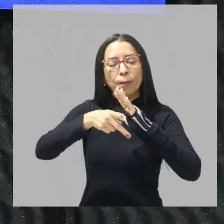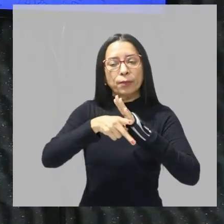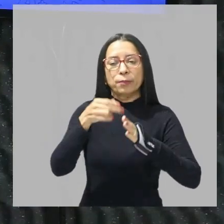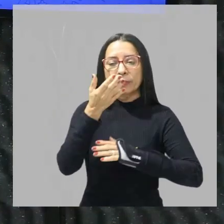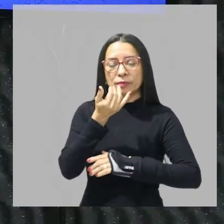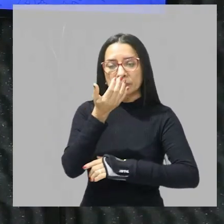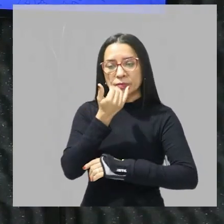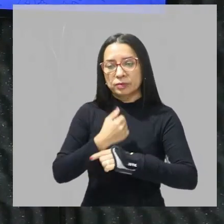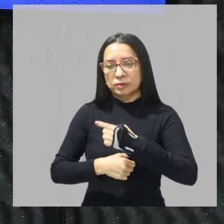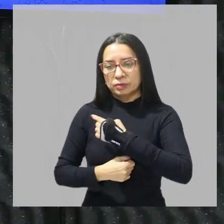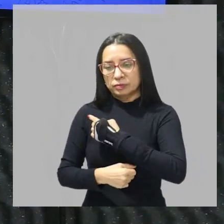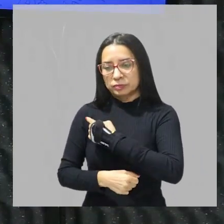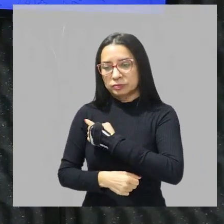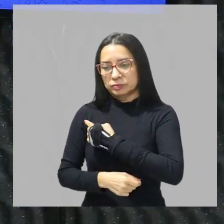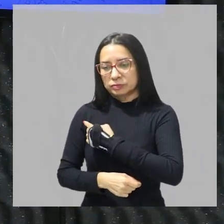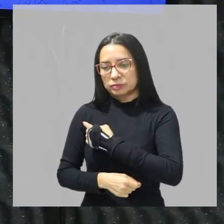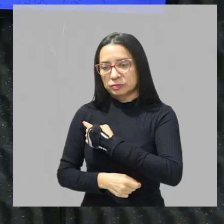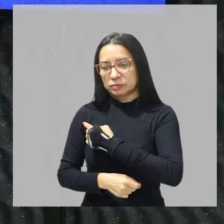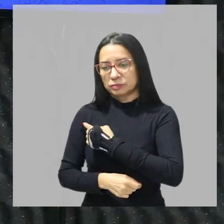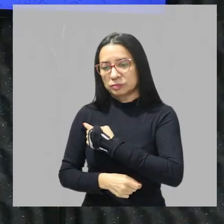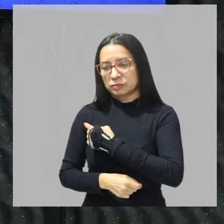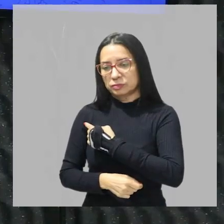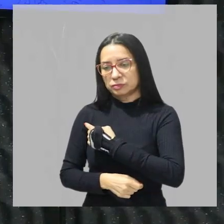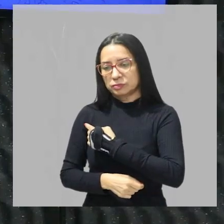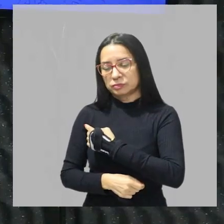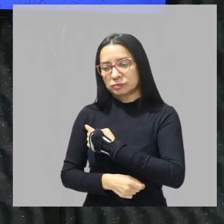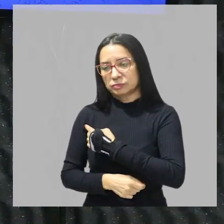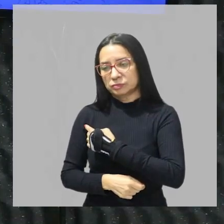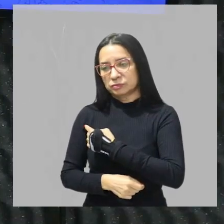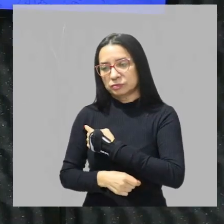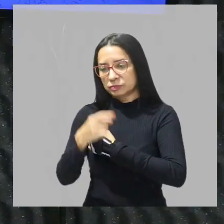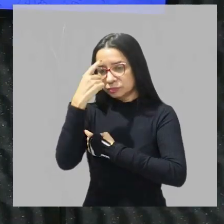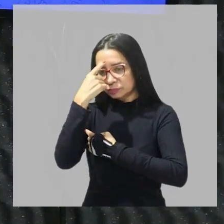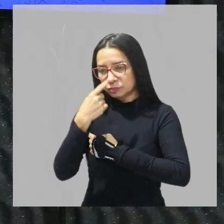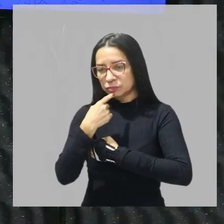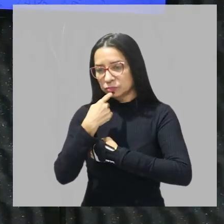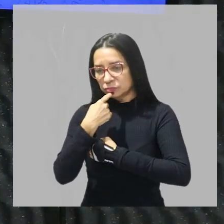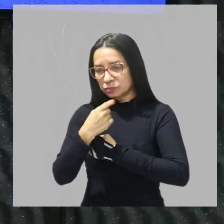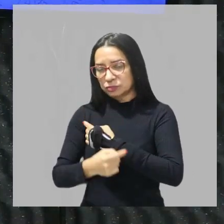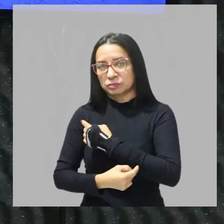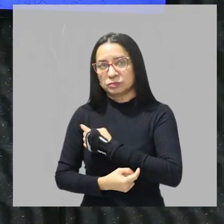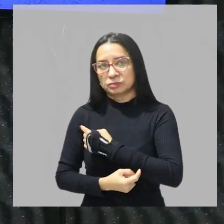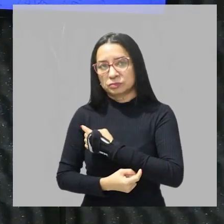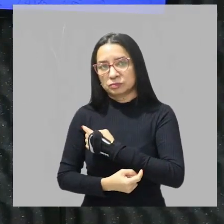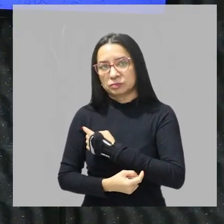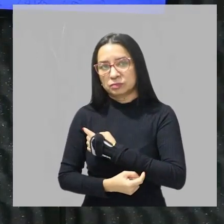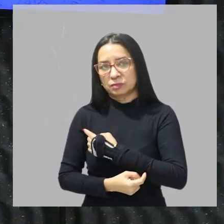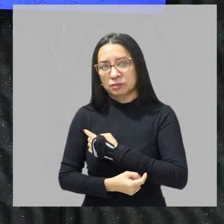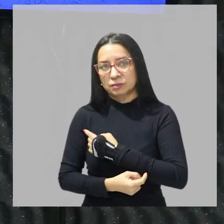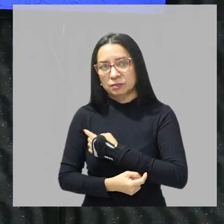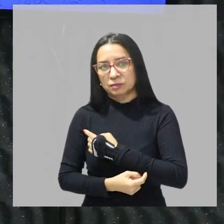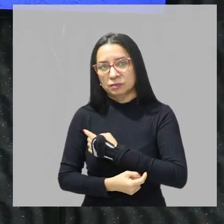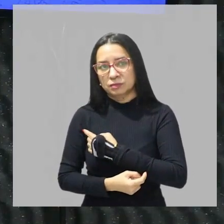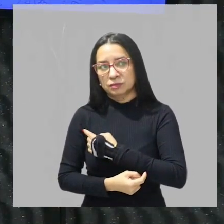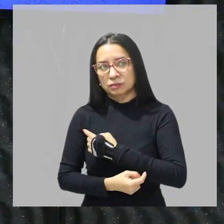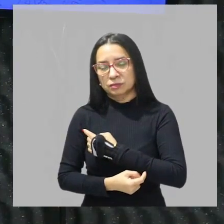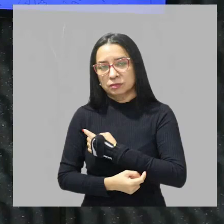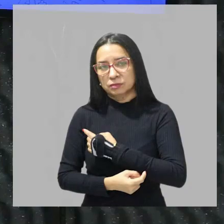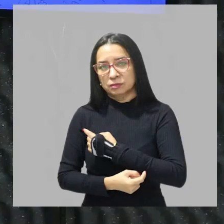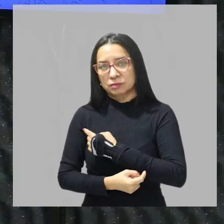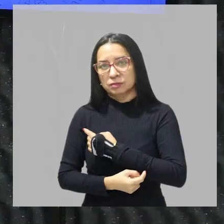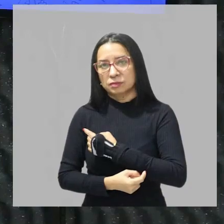fitoplâncton, ele serve de alimento para o zooplâncton. Quem é zooplâncton? Esse aqui e esse aqui. Só que eu tenho aqui